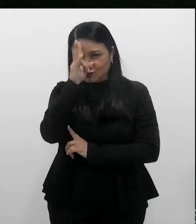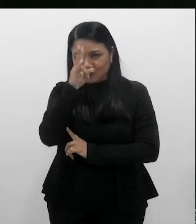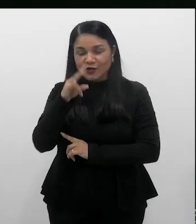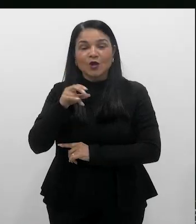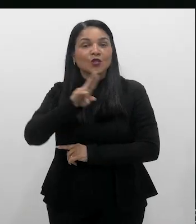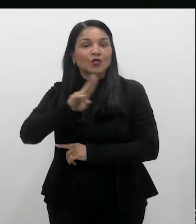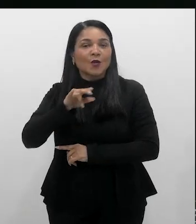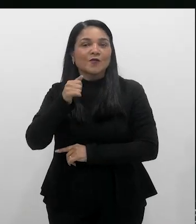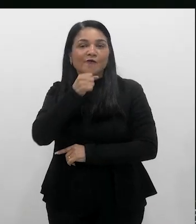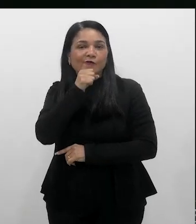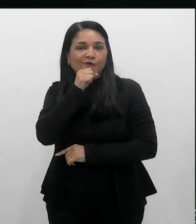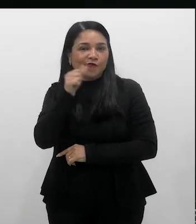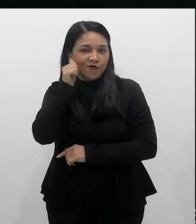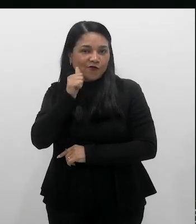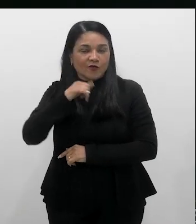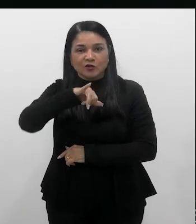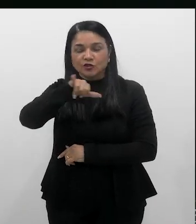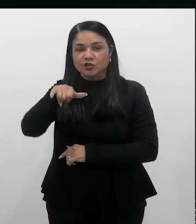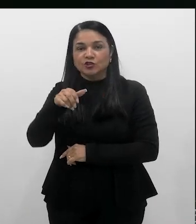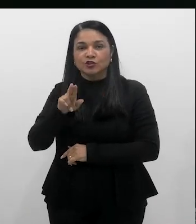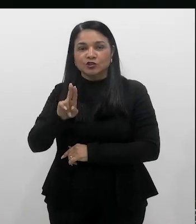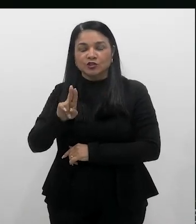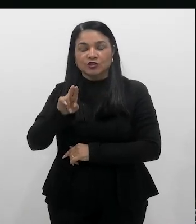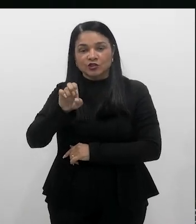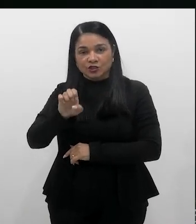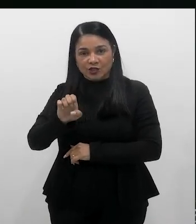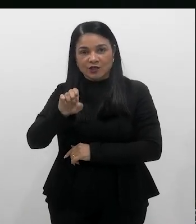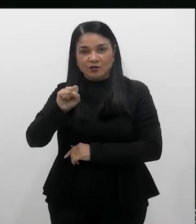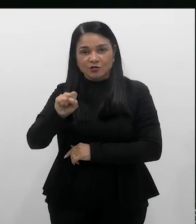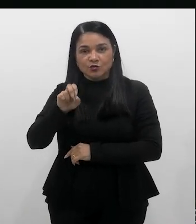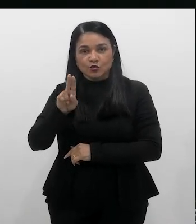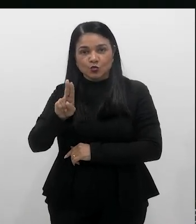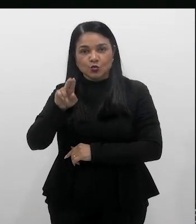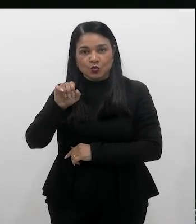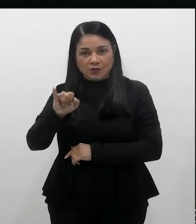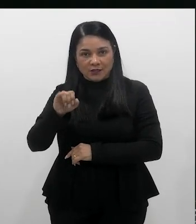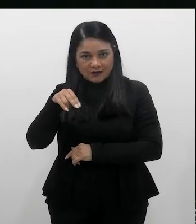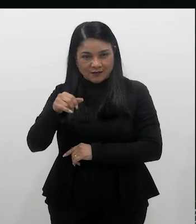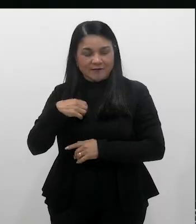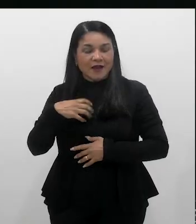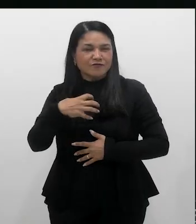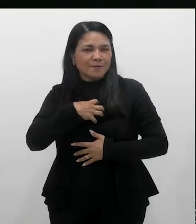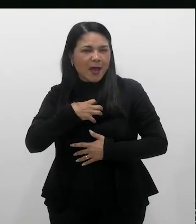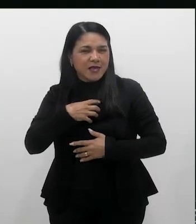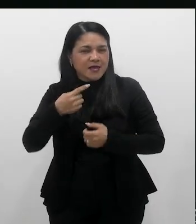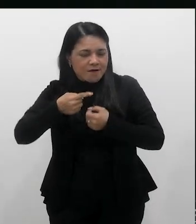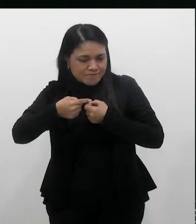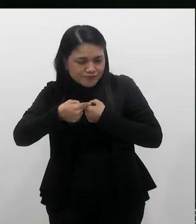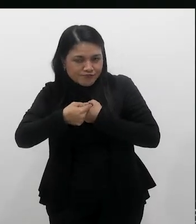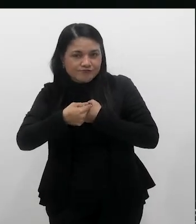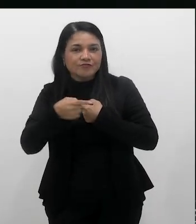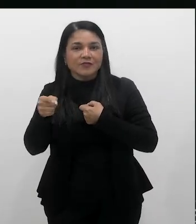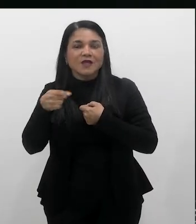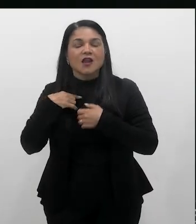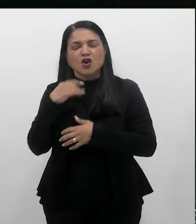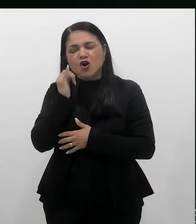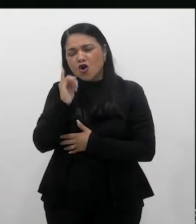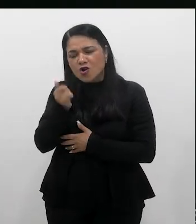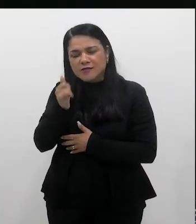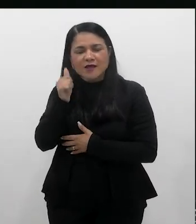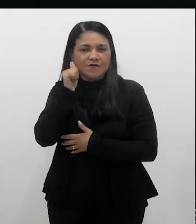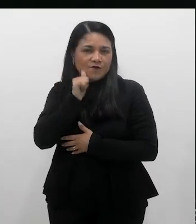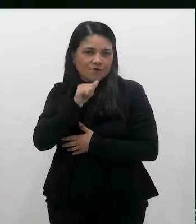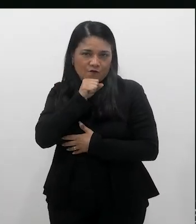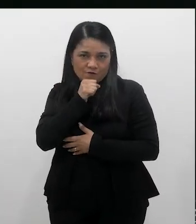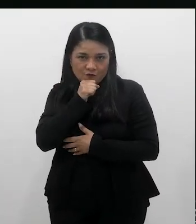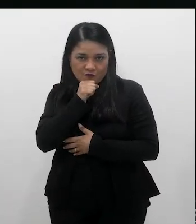Jesulina. Tá? Eu sou lá do sertão da Bahia e a gente escuta muitos causos e casos, né? Ela contava muito